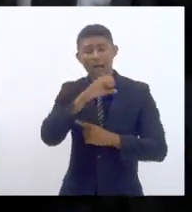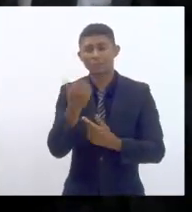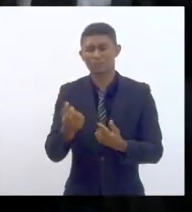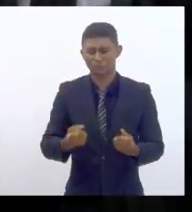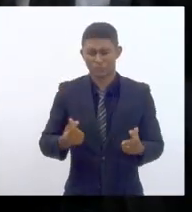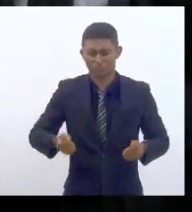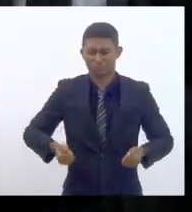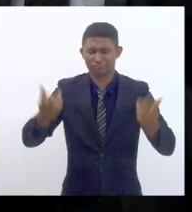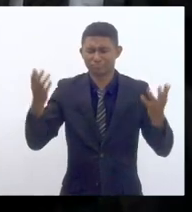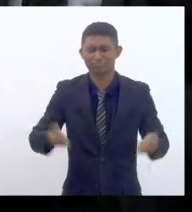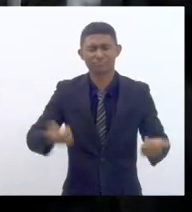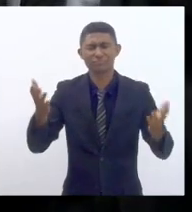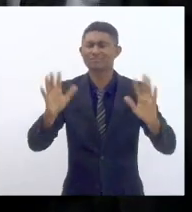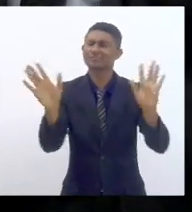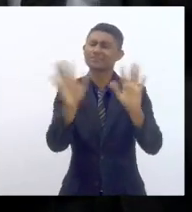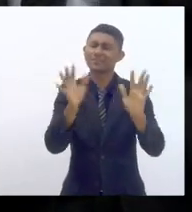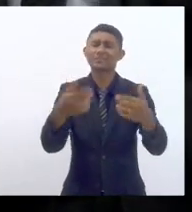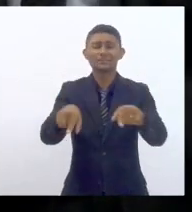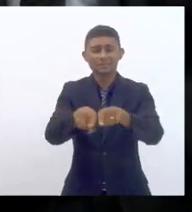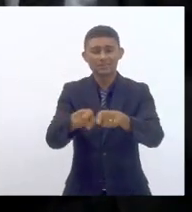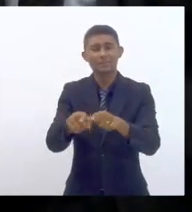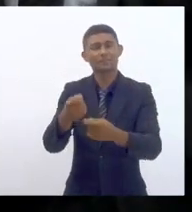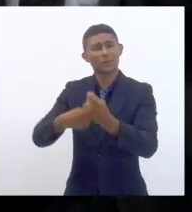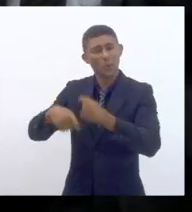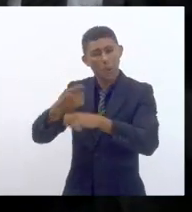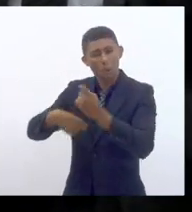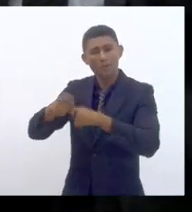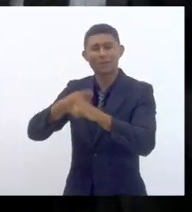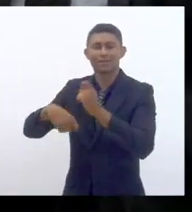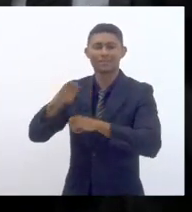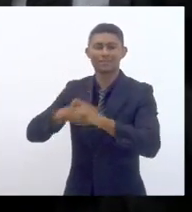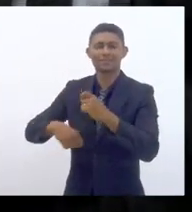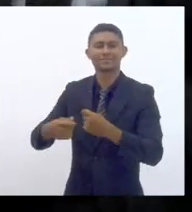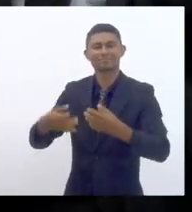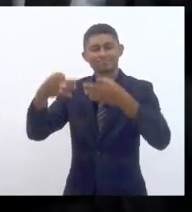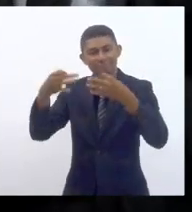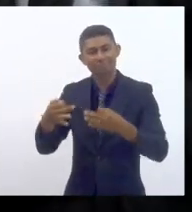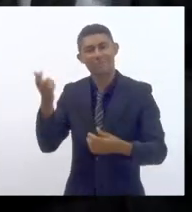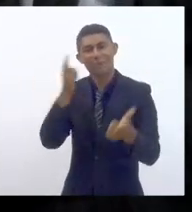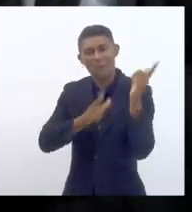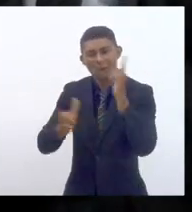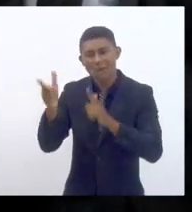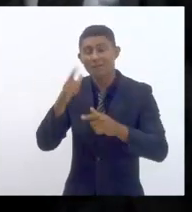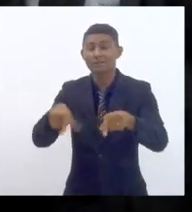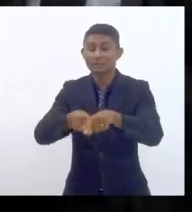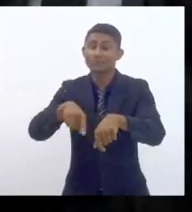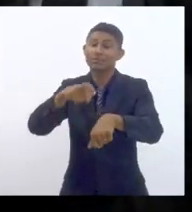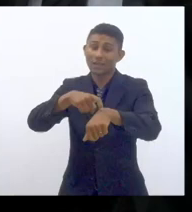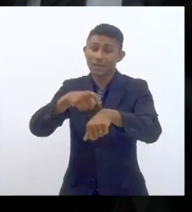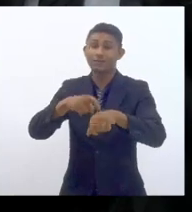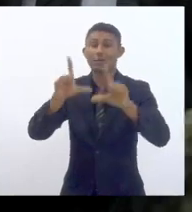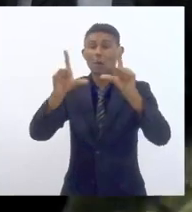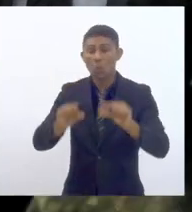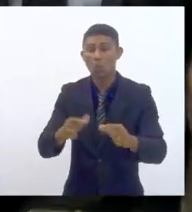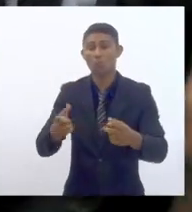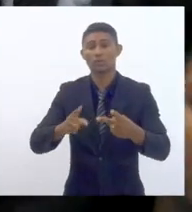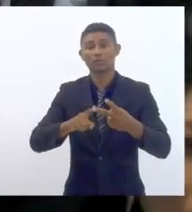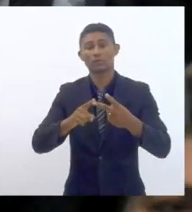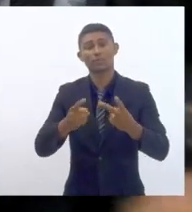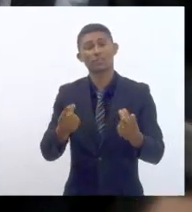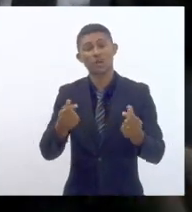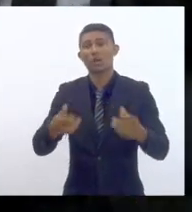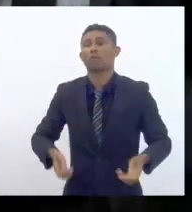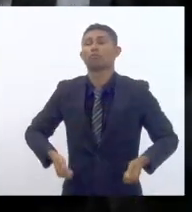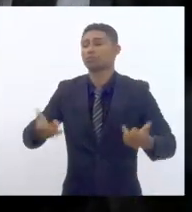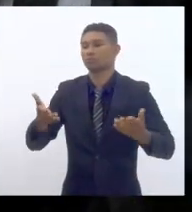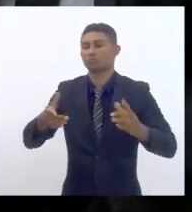Ao contrário, vai gerar economia. Economia de tempo, trabalho e dinheiro. E os produtores